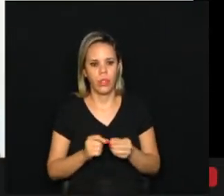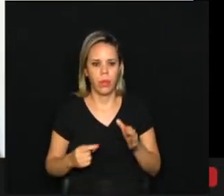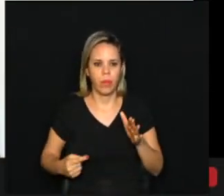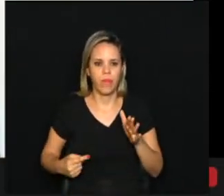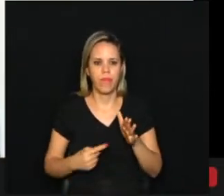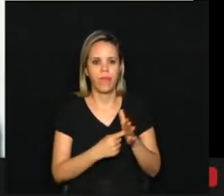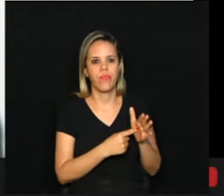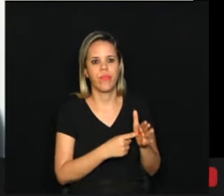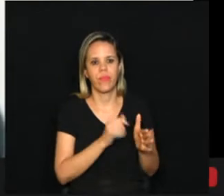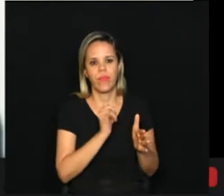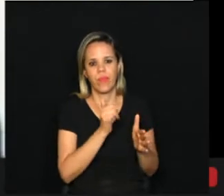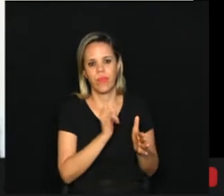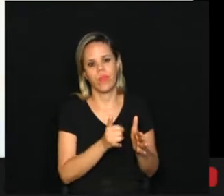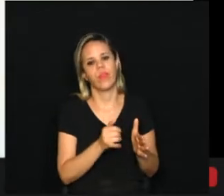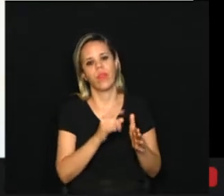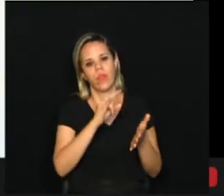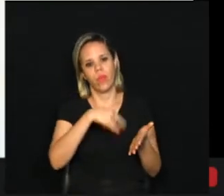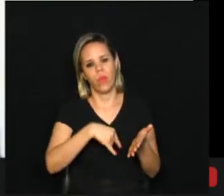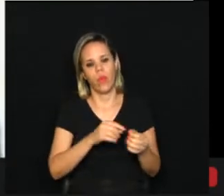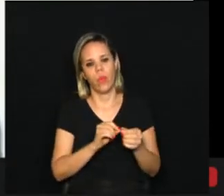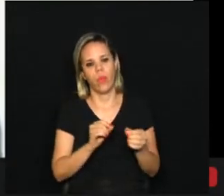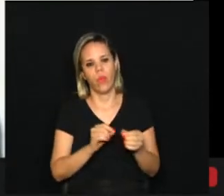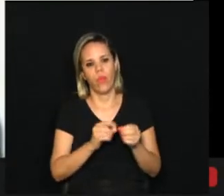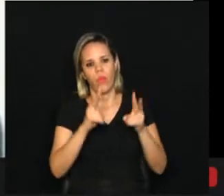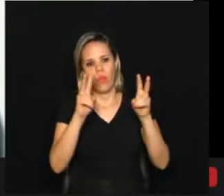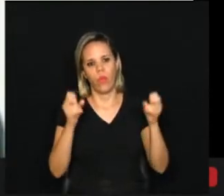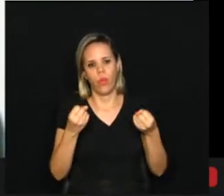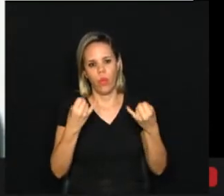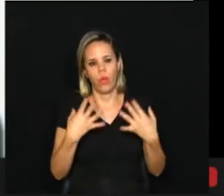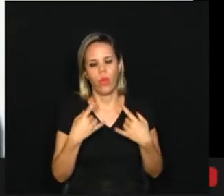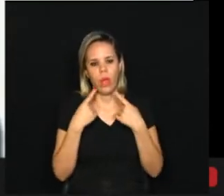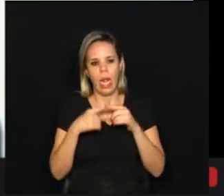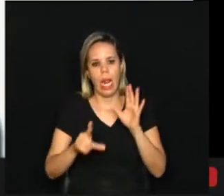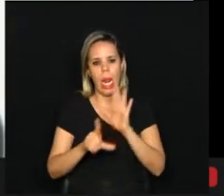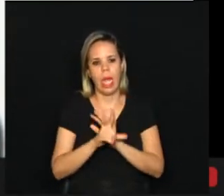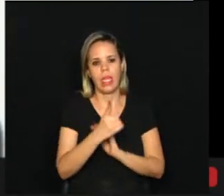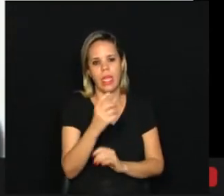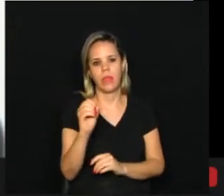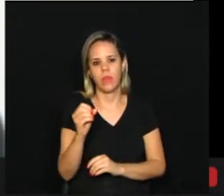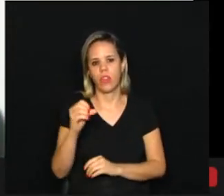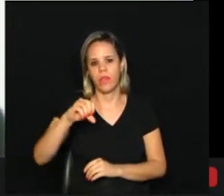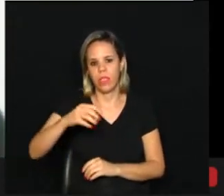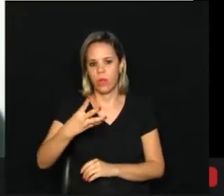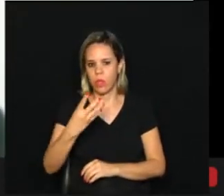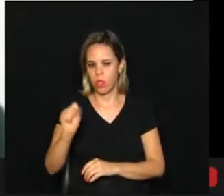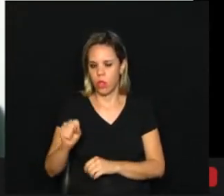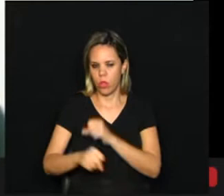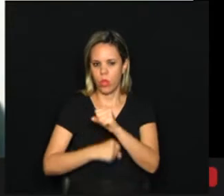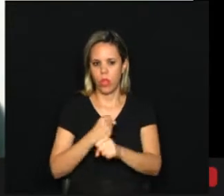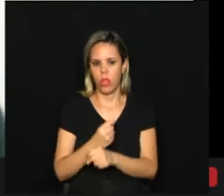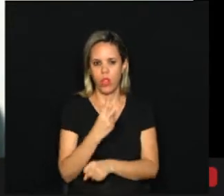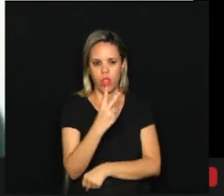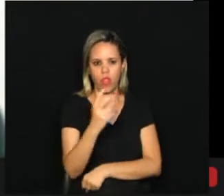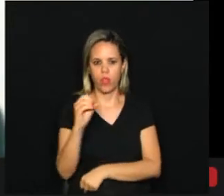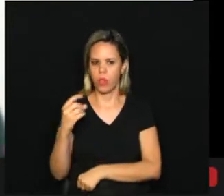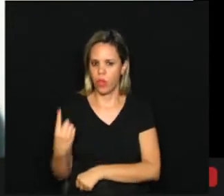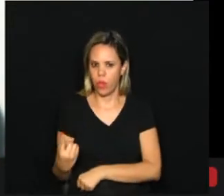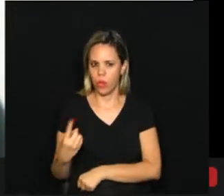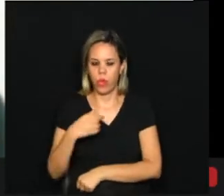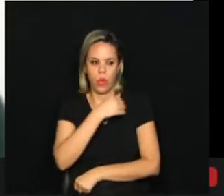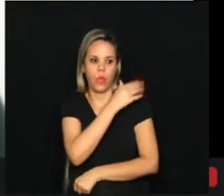denúncia, embora se trata não apenas da questão da Lei 10.948 de 2001, a questão do preconceito em